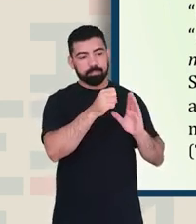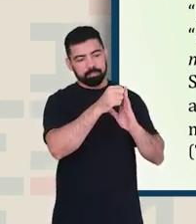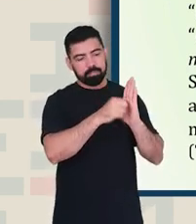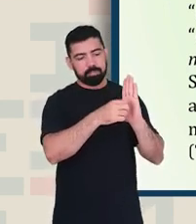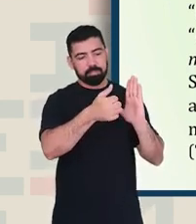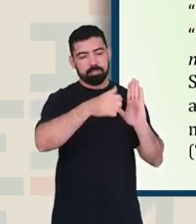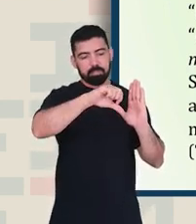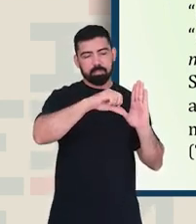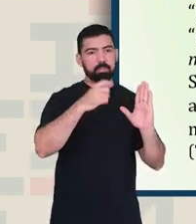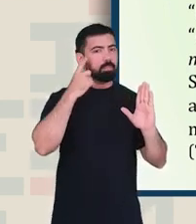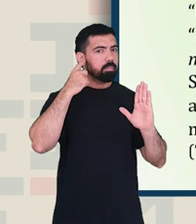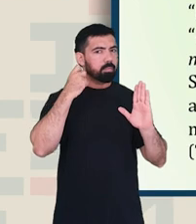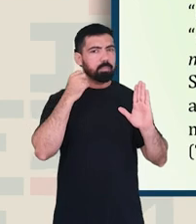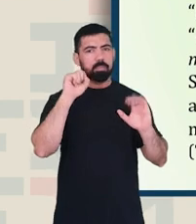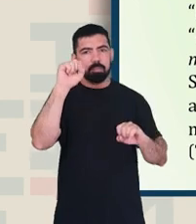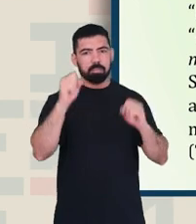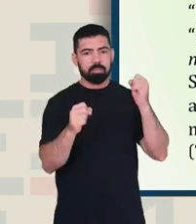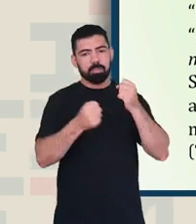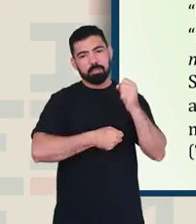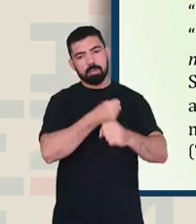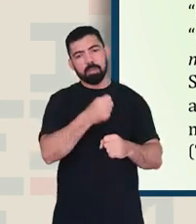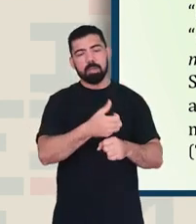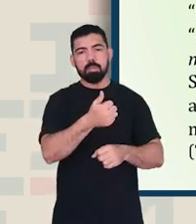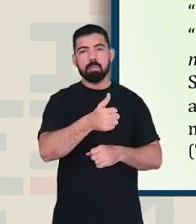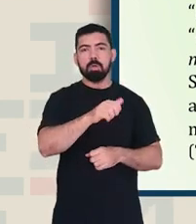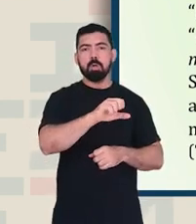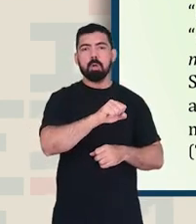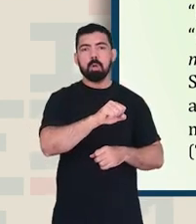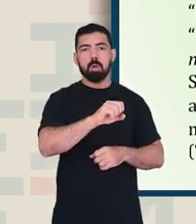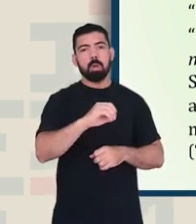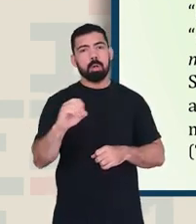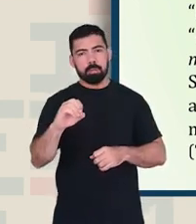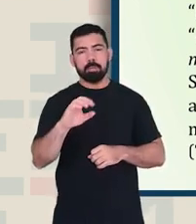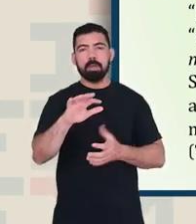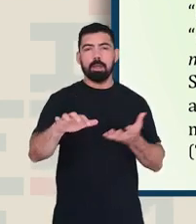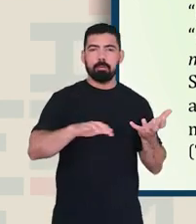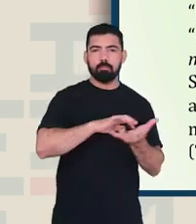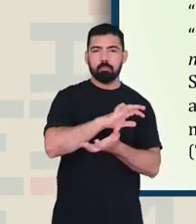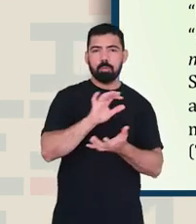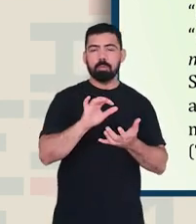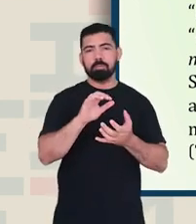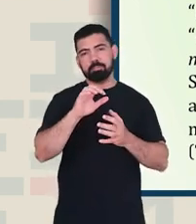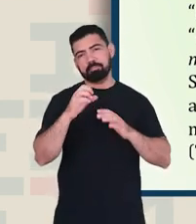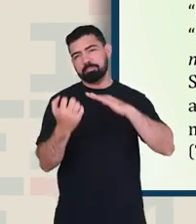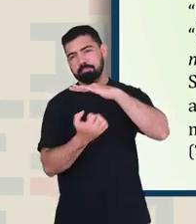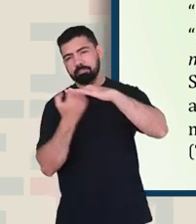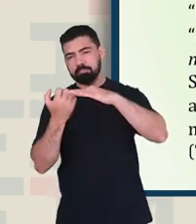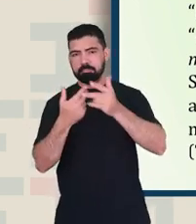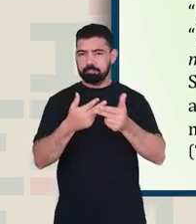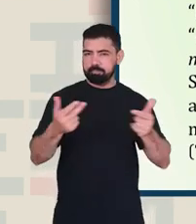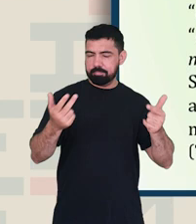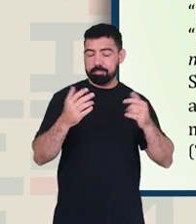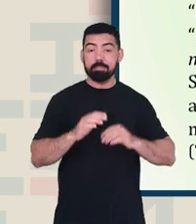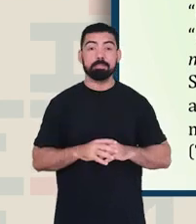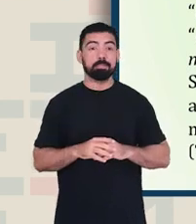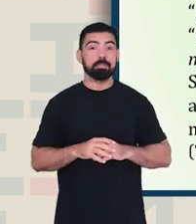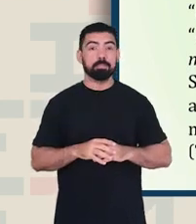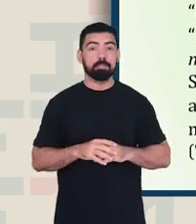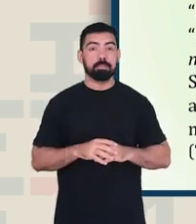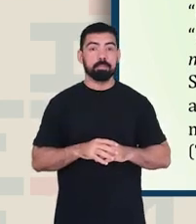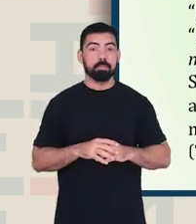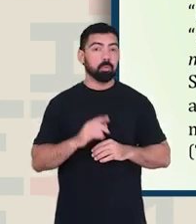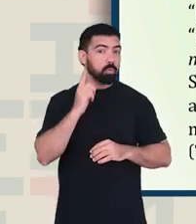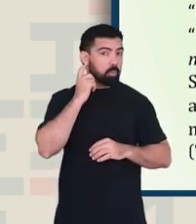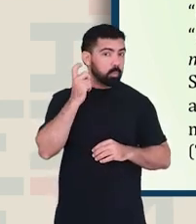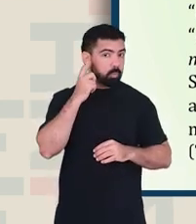vamos pensar 1800, né? Revolução Industrial e tudo mais. O som foi atribuído aos